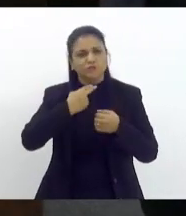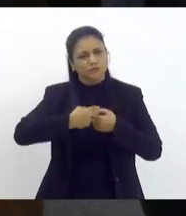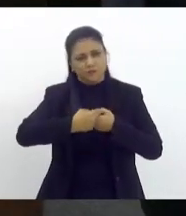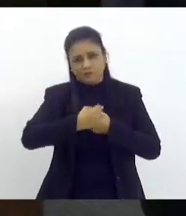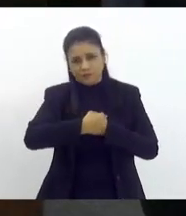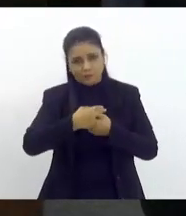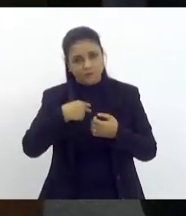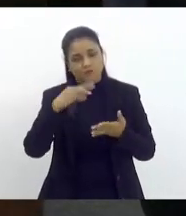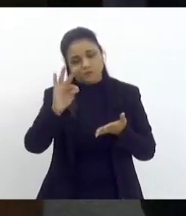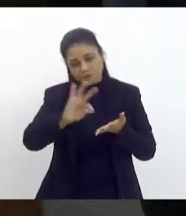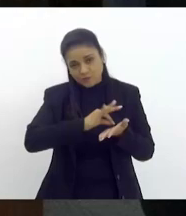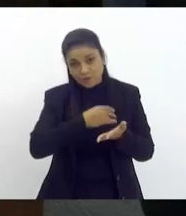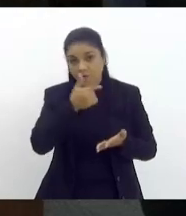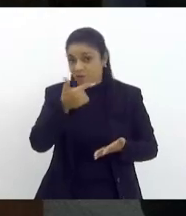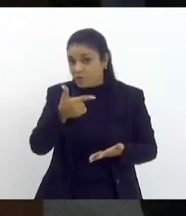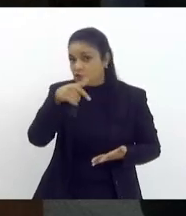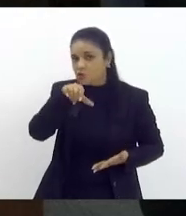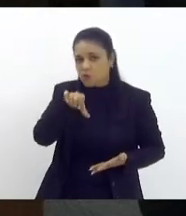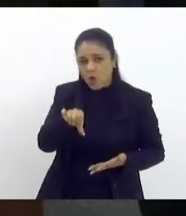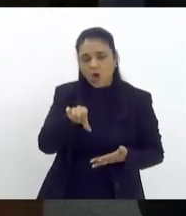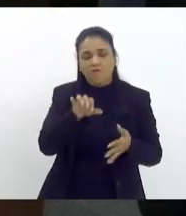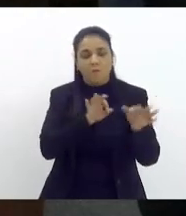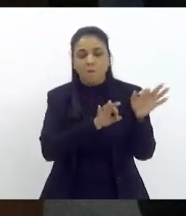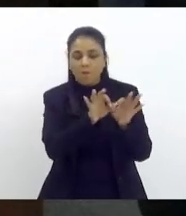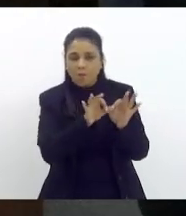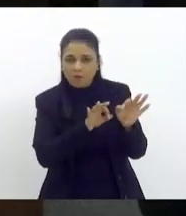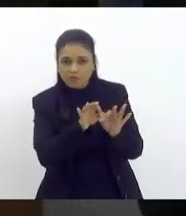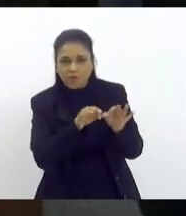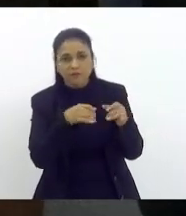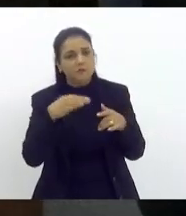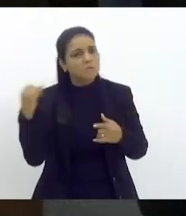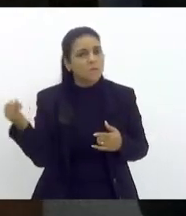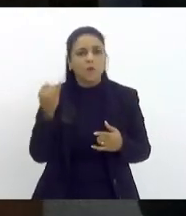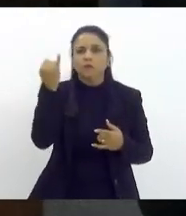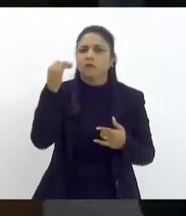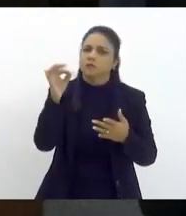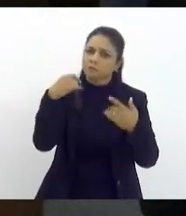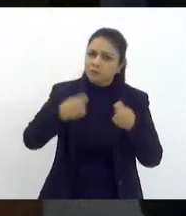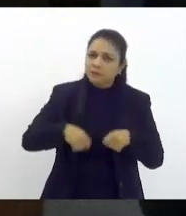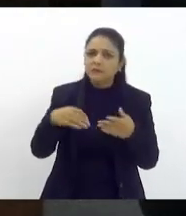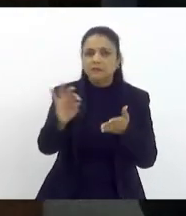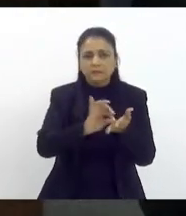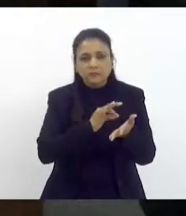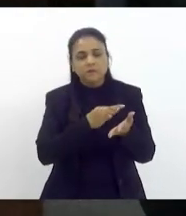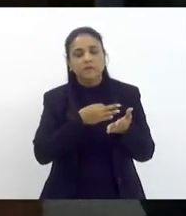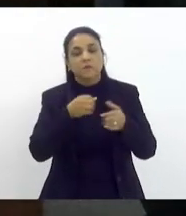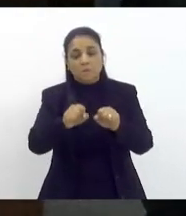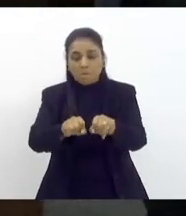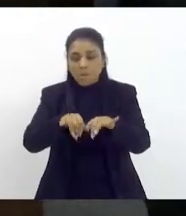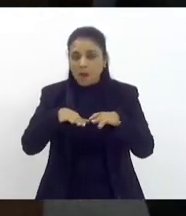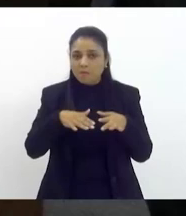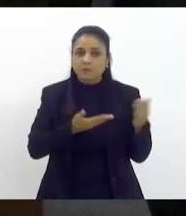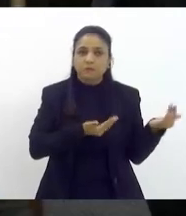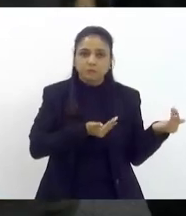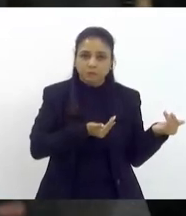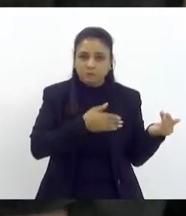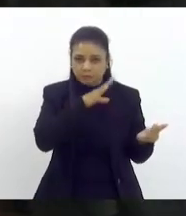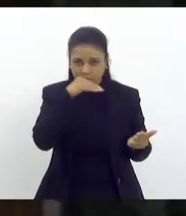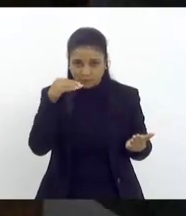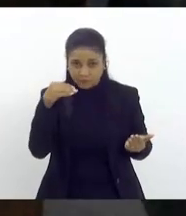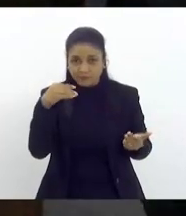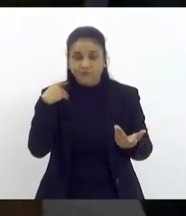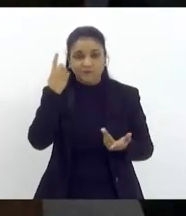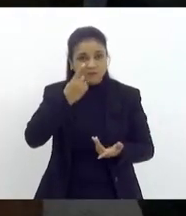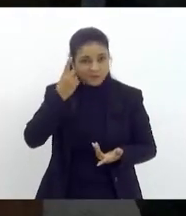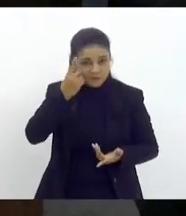para esse programa esse projeto tão importante que a casa tem que é o Parlamento juvenil nós estaremos inclusive amanhã